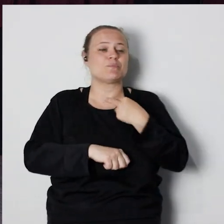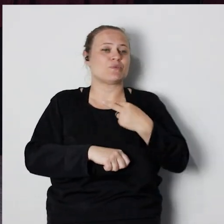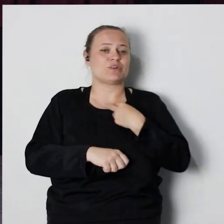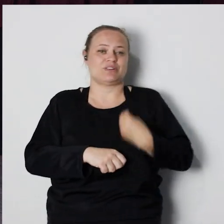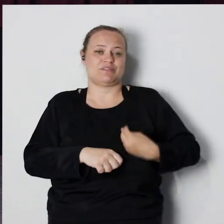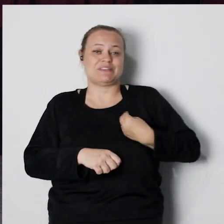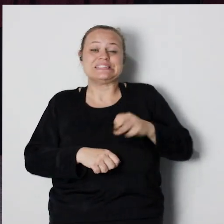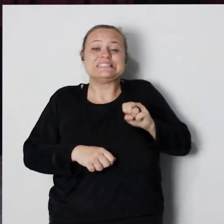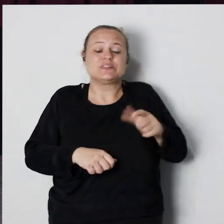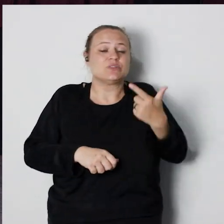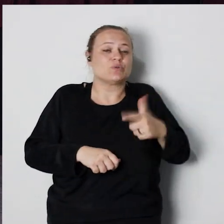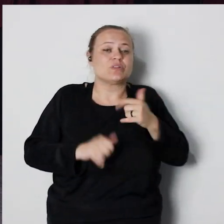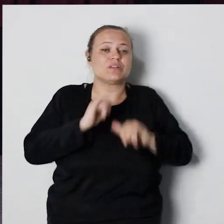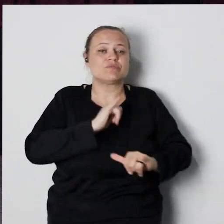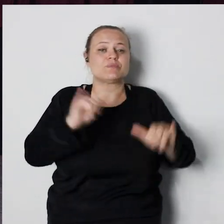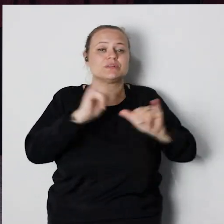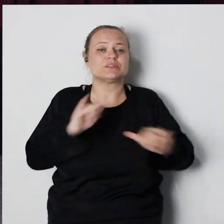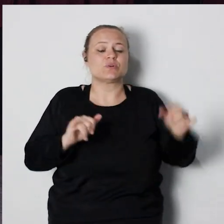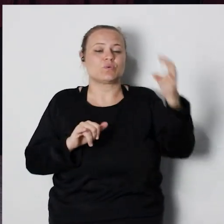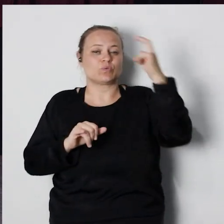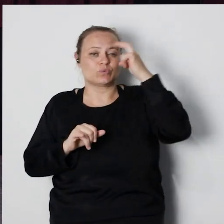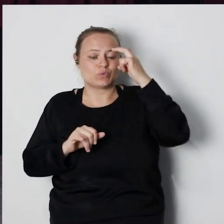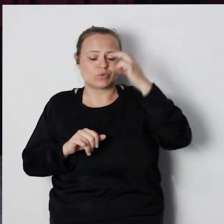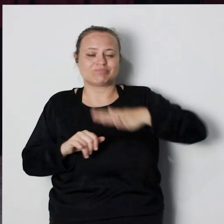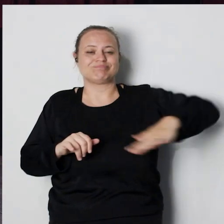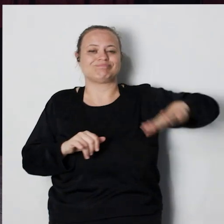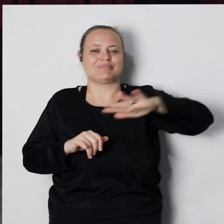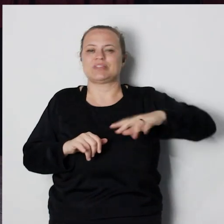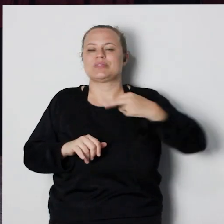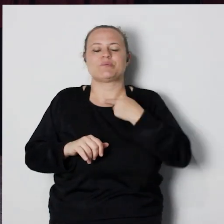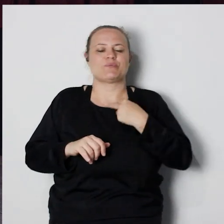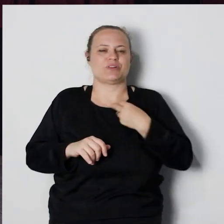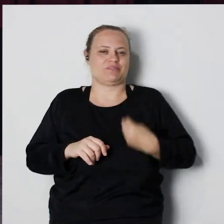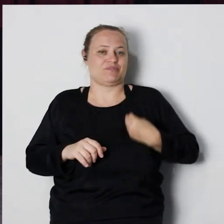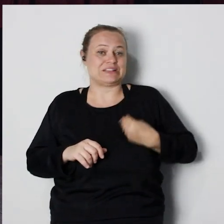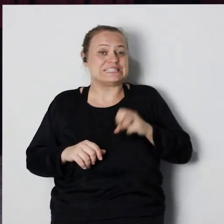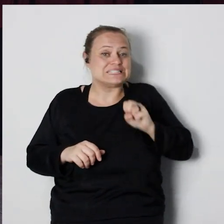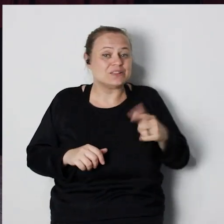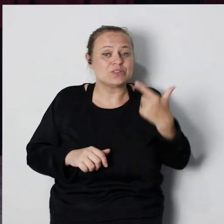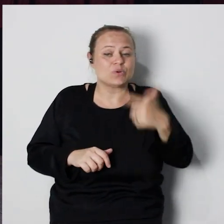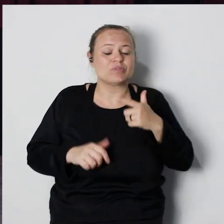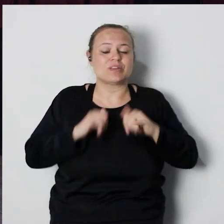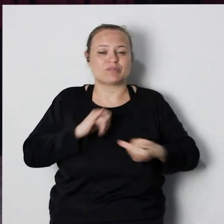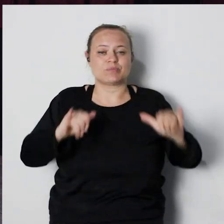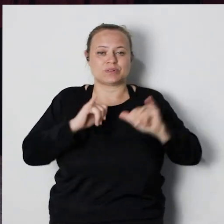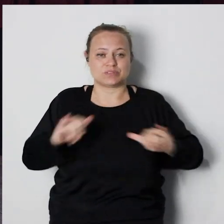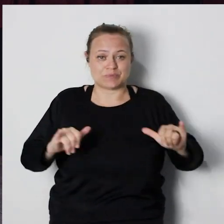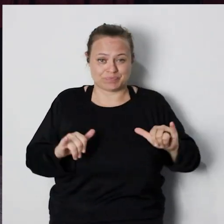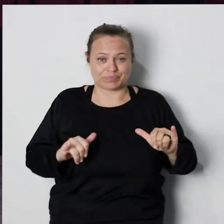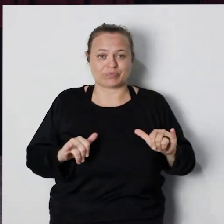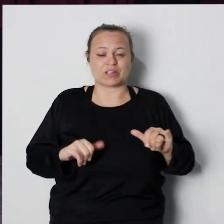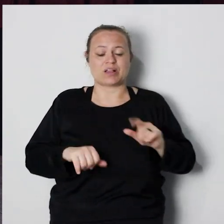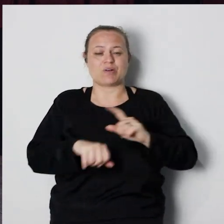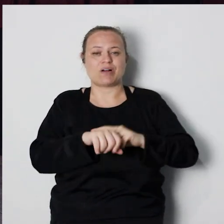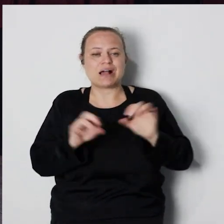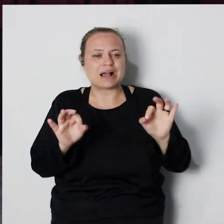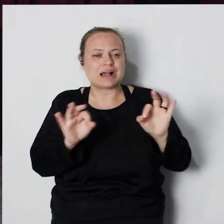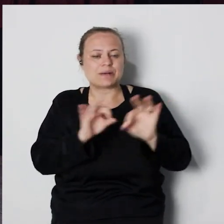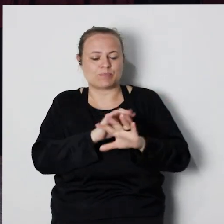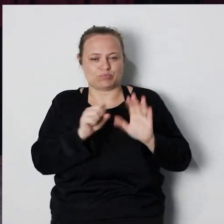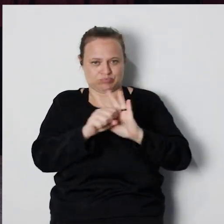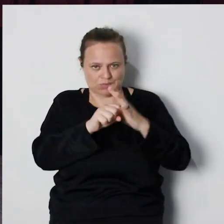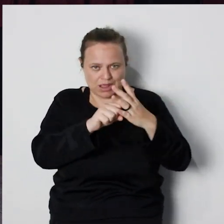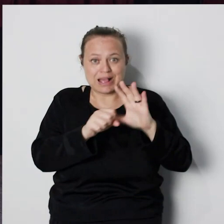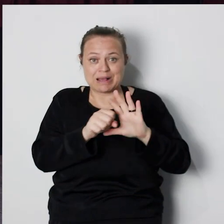acontecer em 2020, jogaram para frente, agora que está um censo. Um país não pode viver sem informações. A cultura e